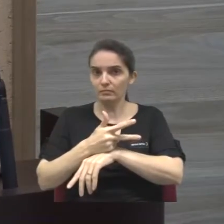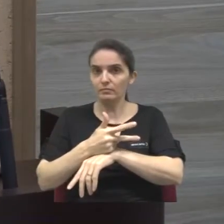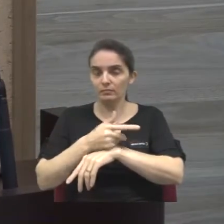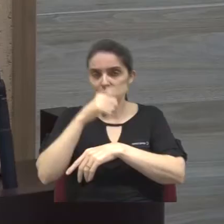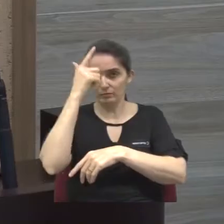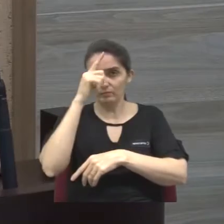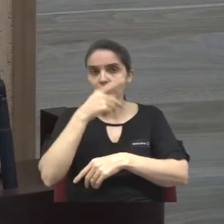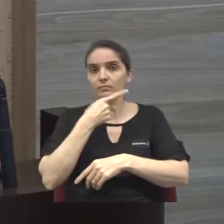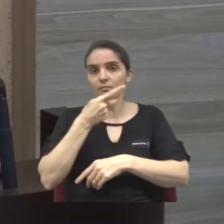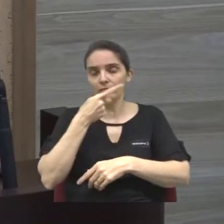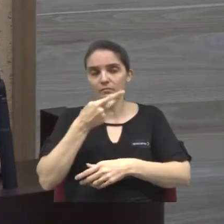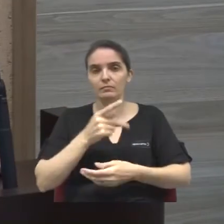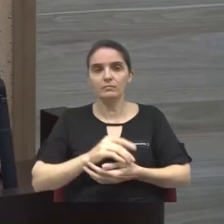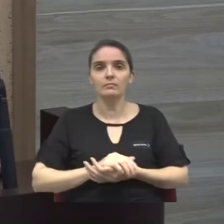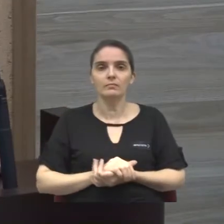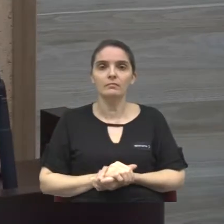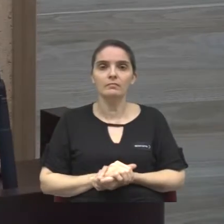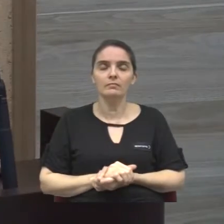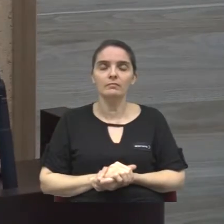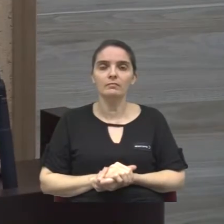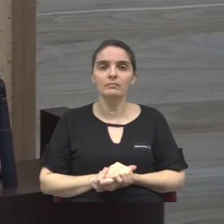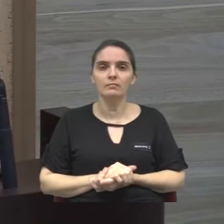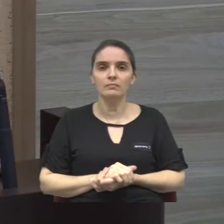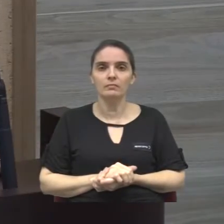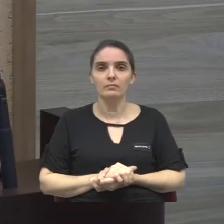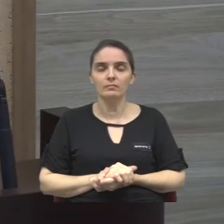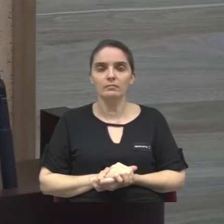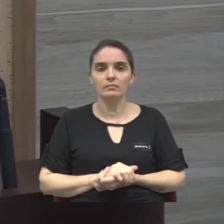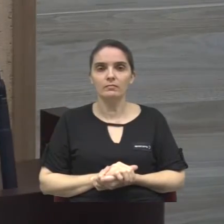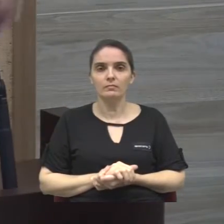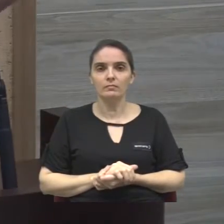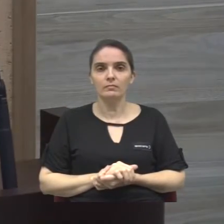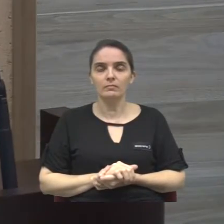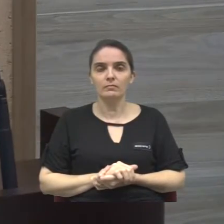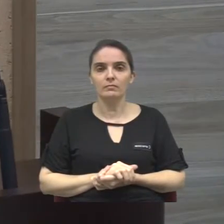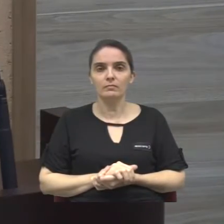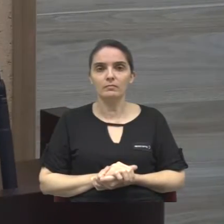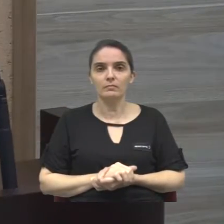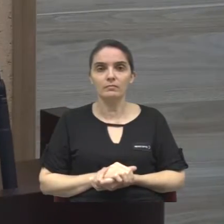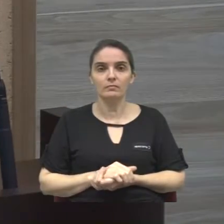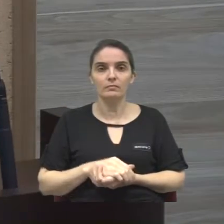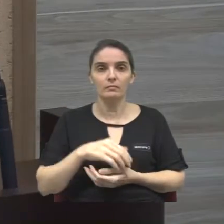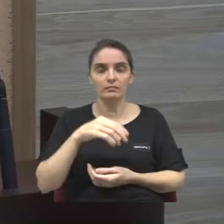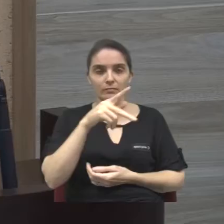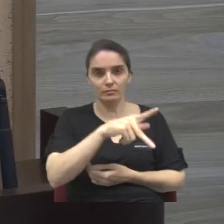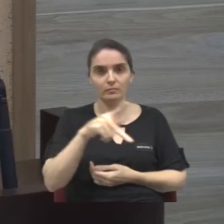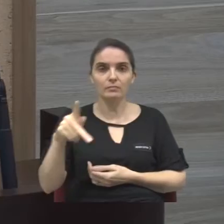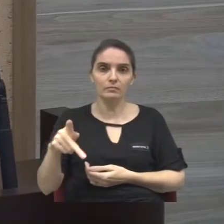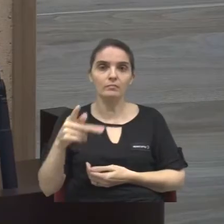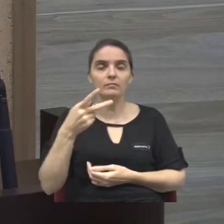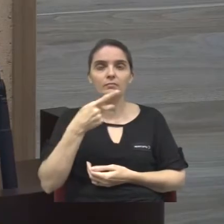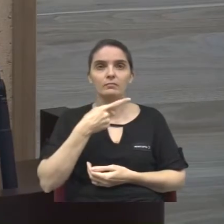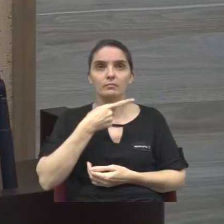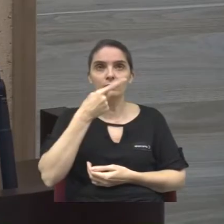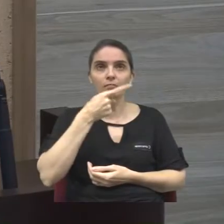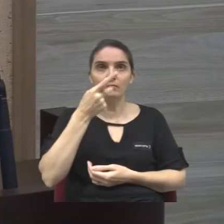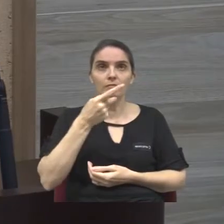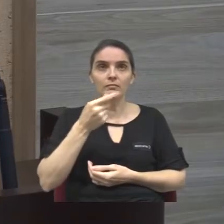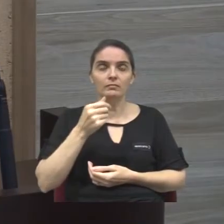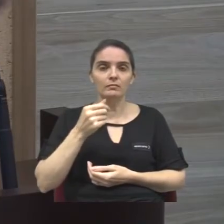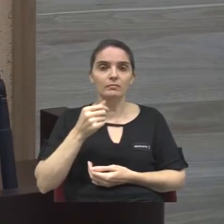presidente se dirigiu a uma parlamentar, a uma mulher. Sim, sou presidente. Sim, sou